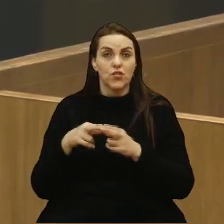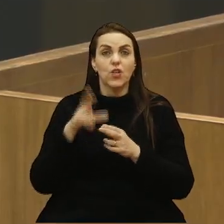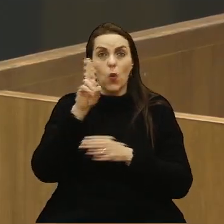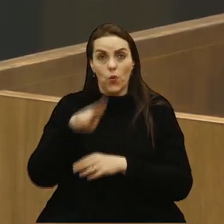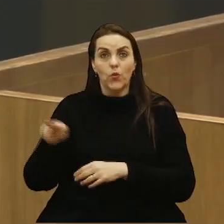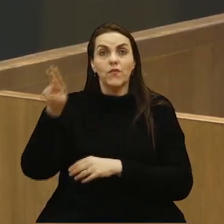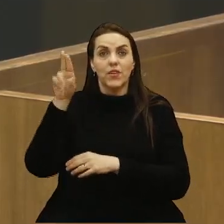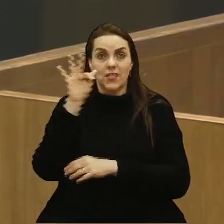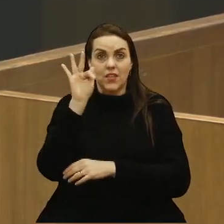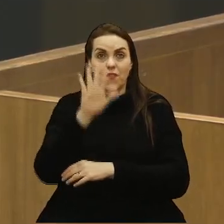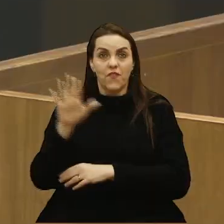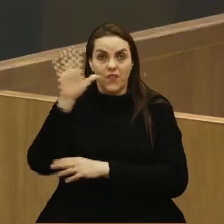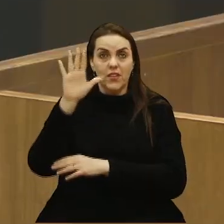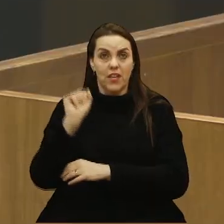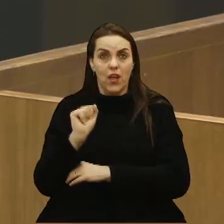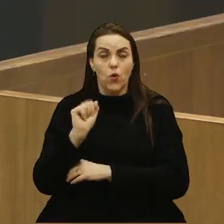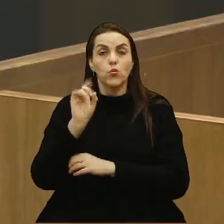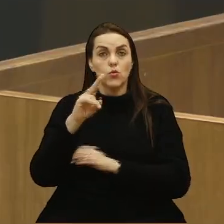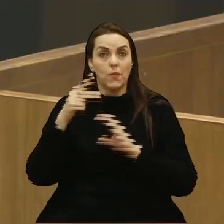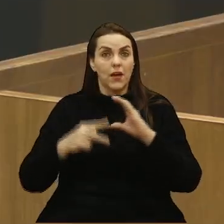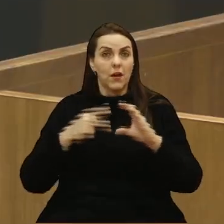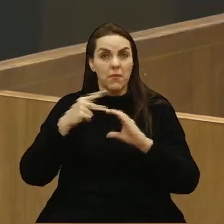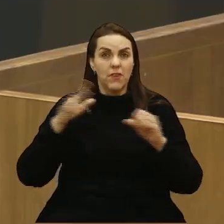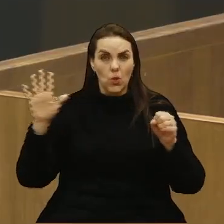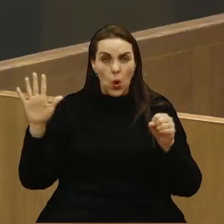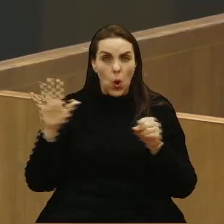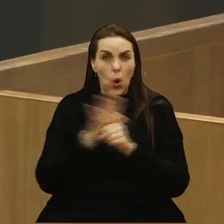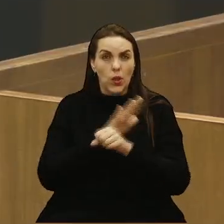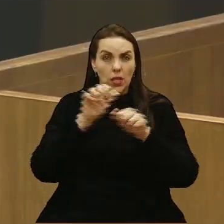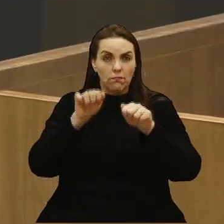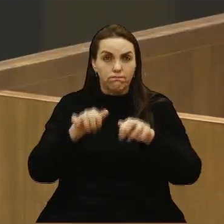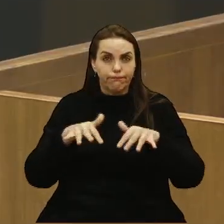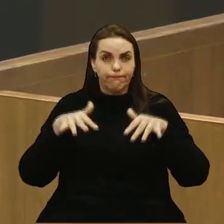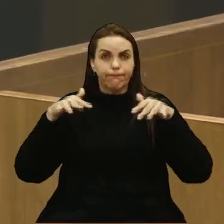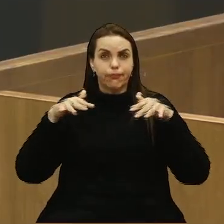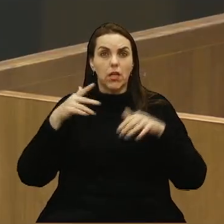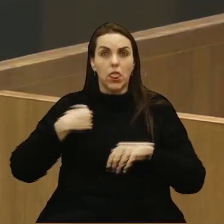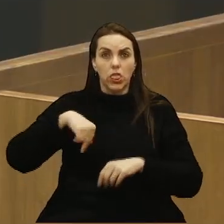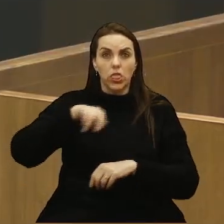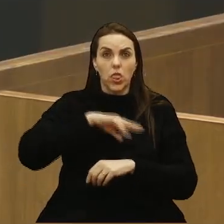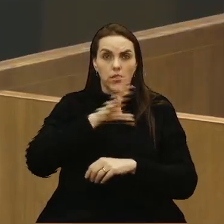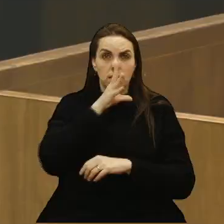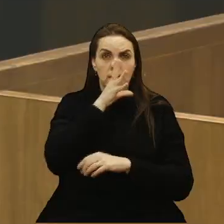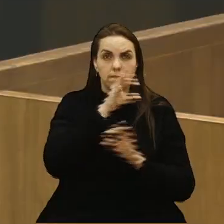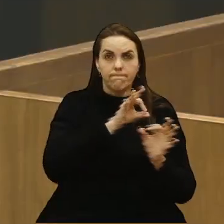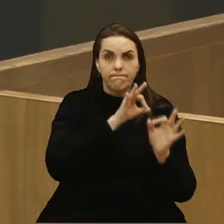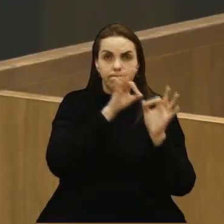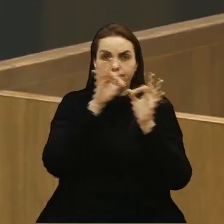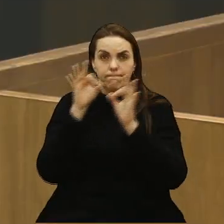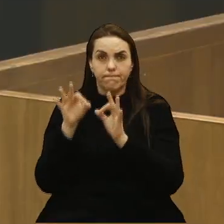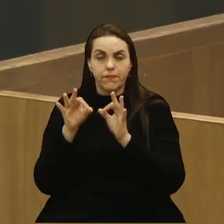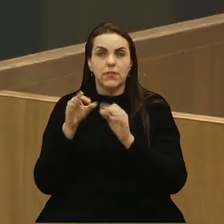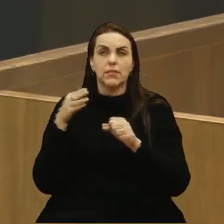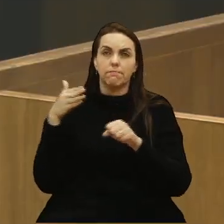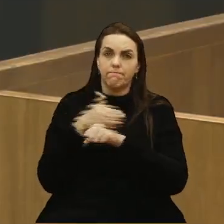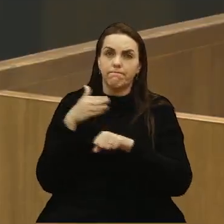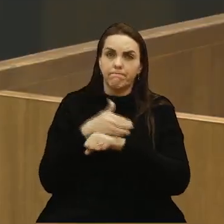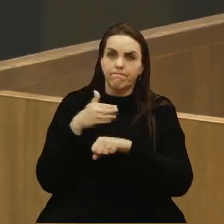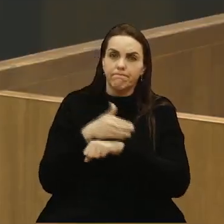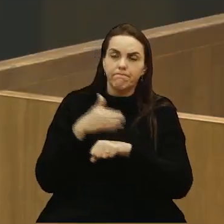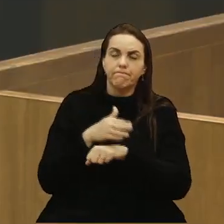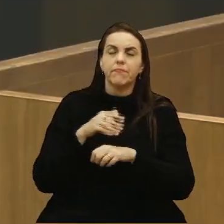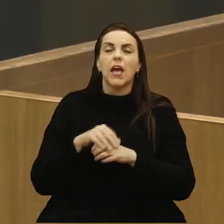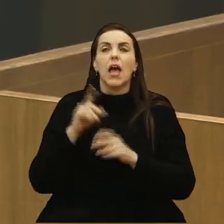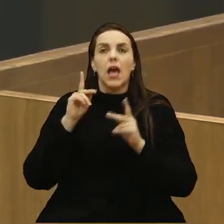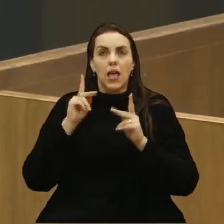E só esse plenário estando lotado, só a gente fazendo uma boa audiência, com bastante intervenções, a